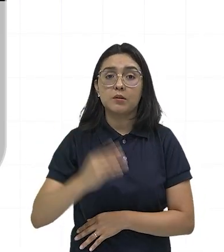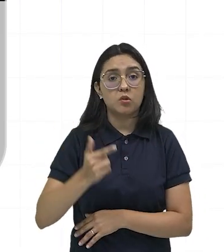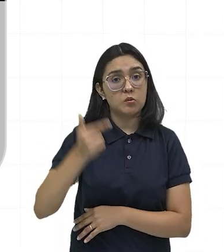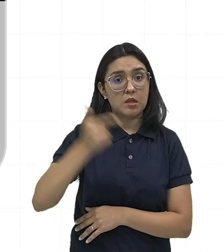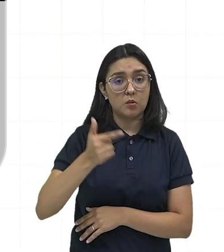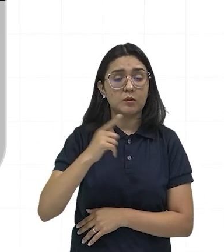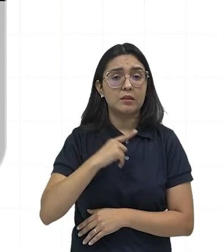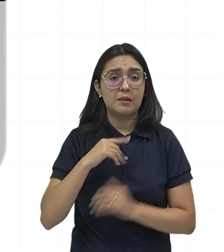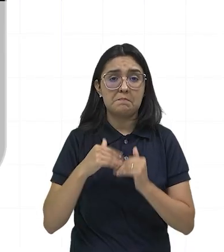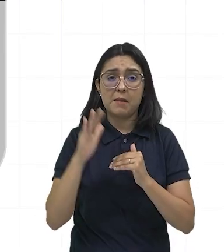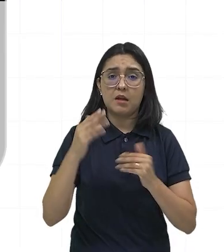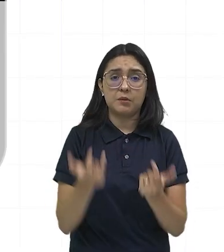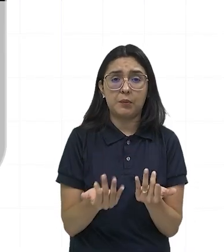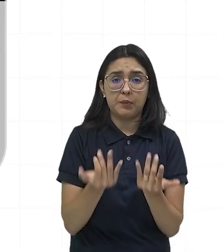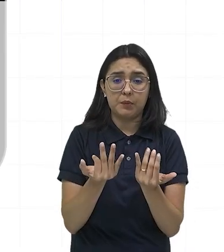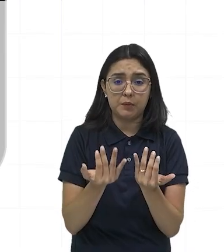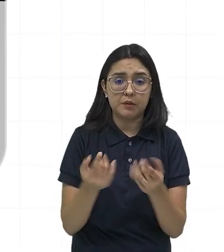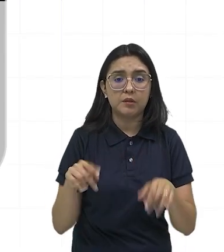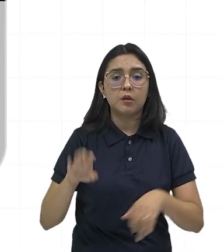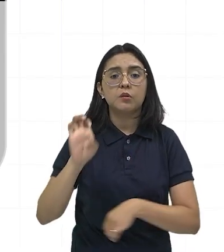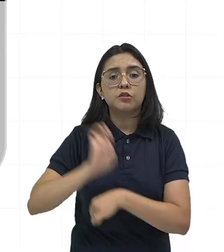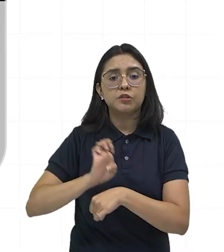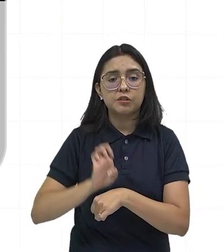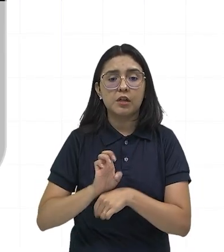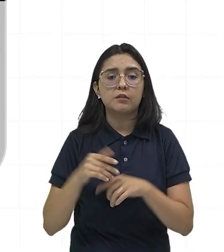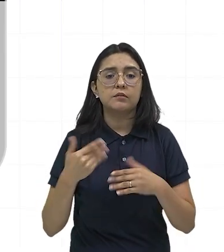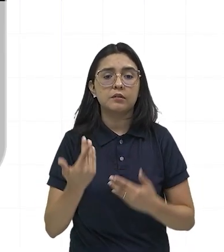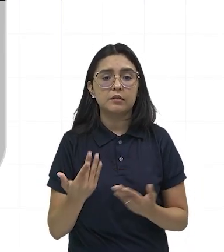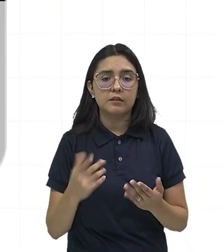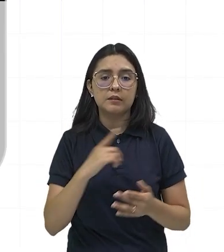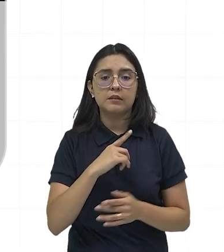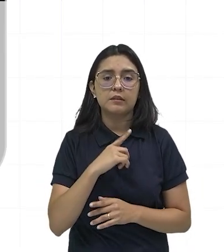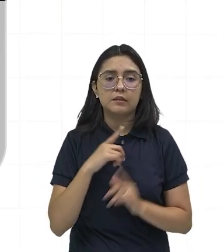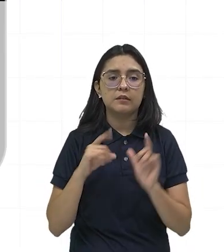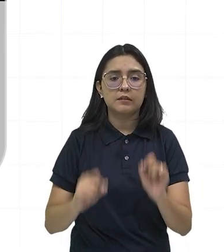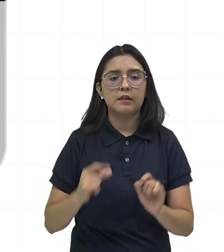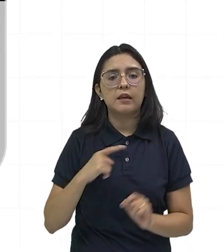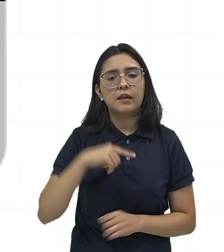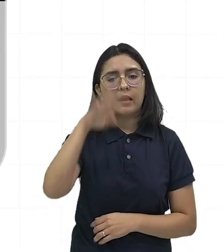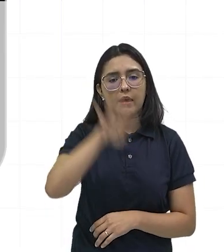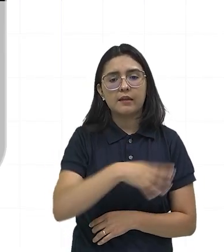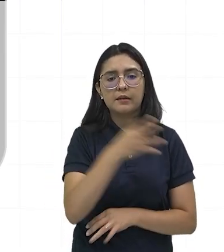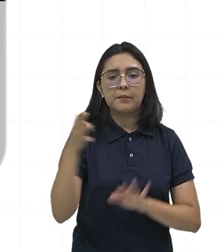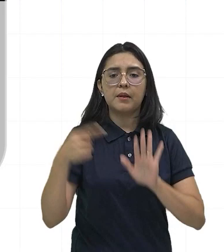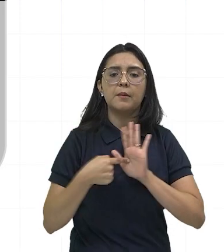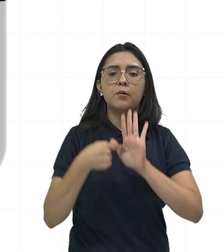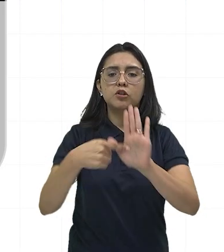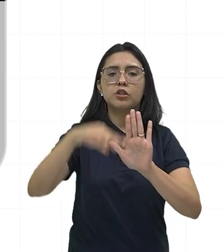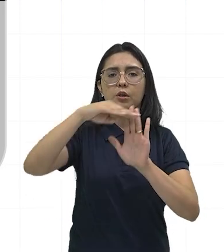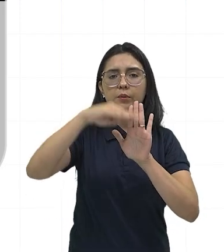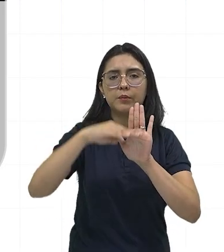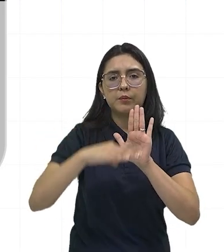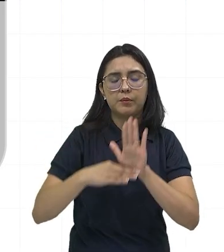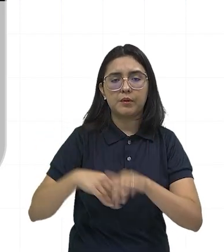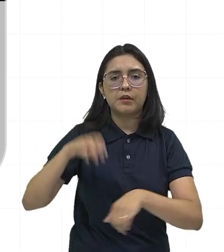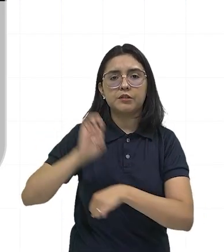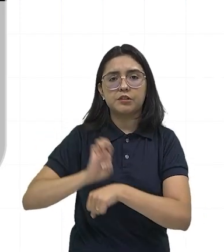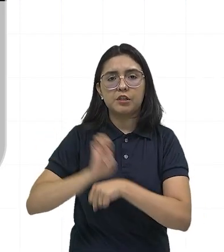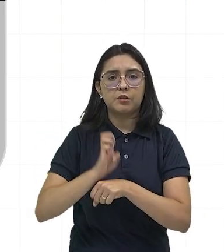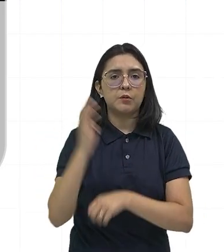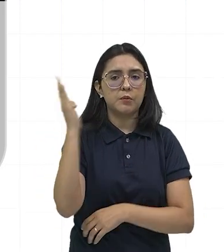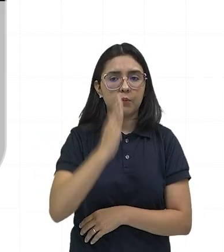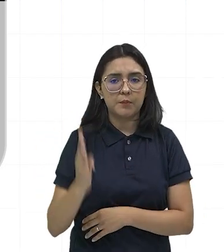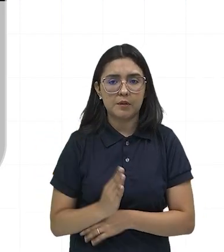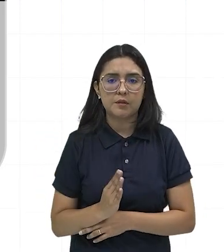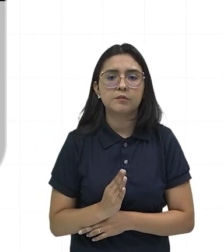queimada. E entre os estados, nós temos também essa tabela aí mostrando os estados do